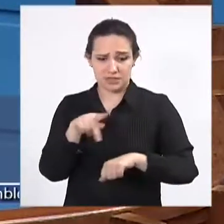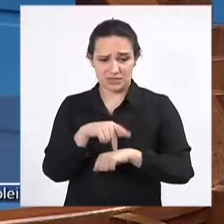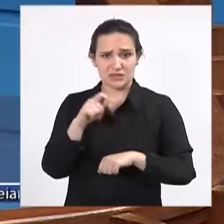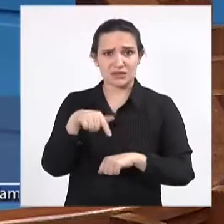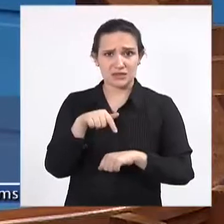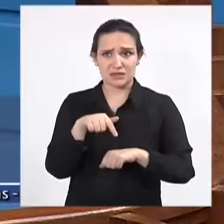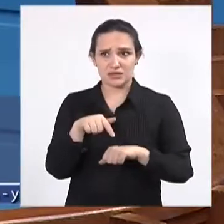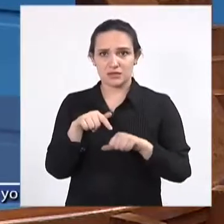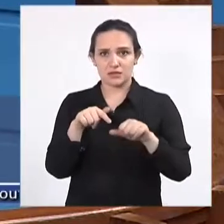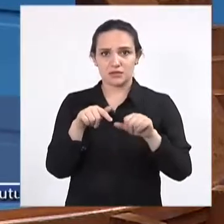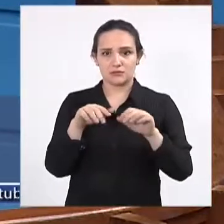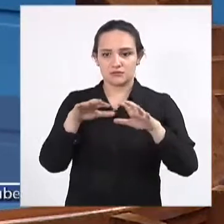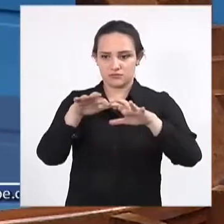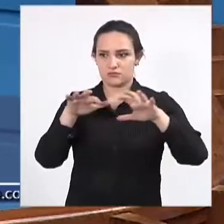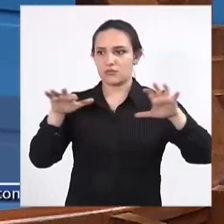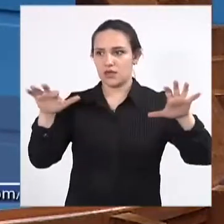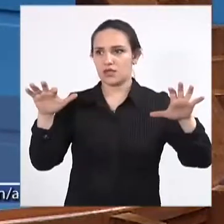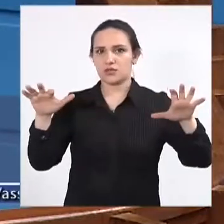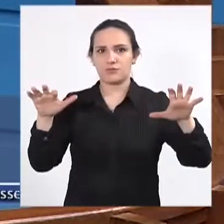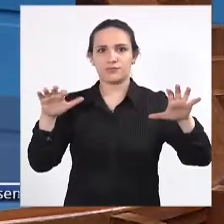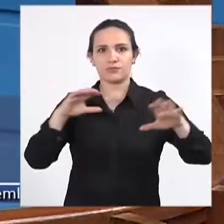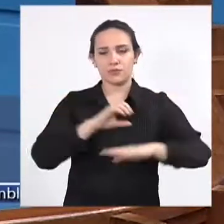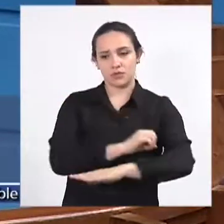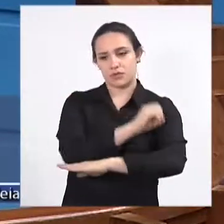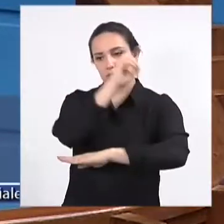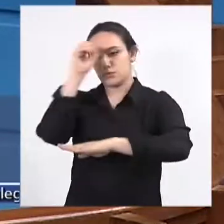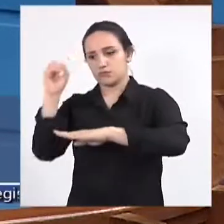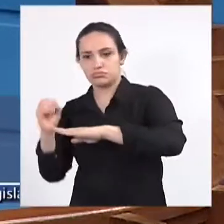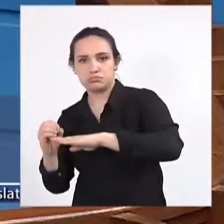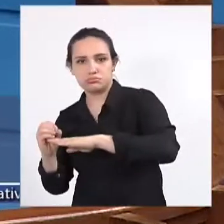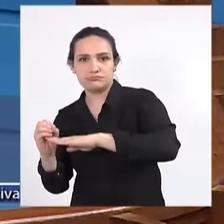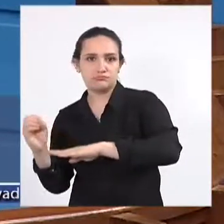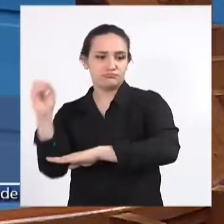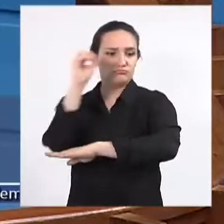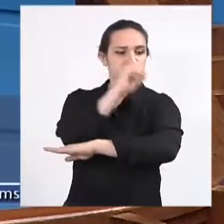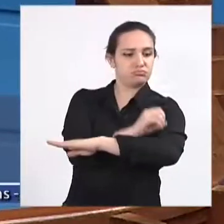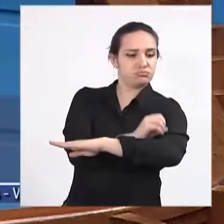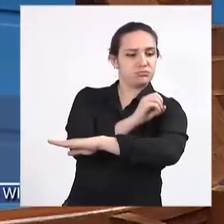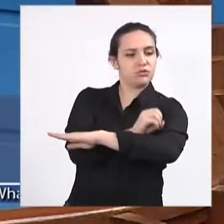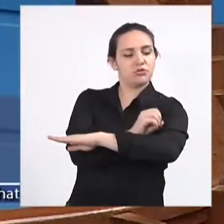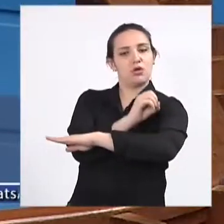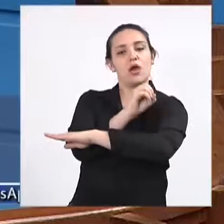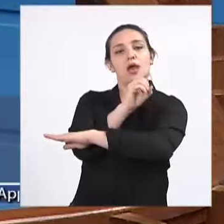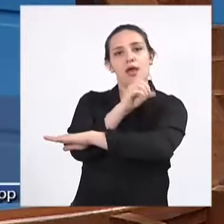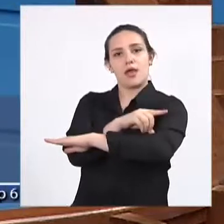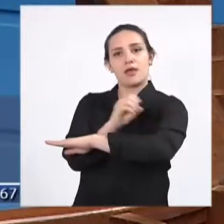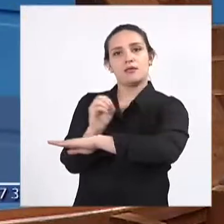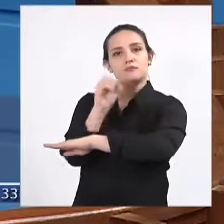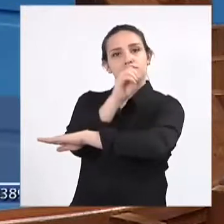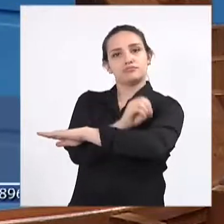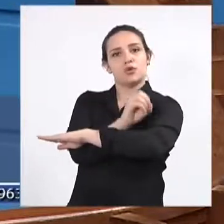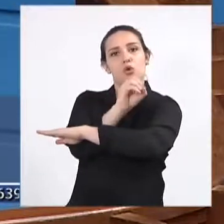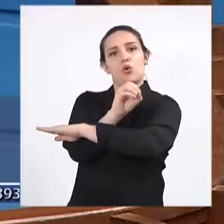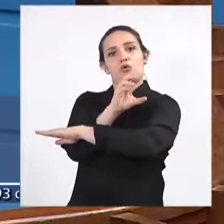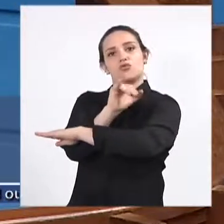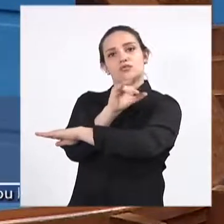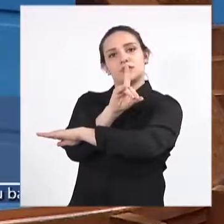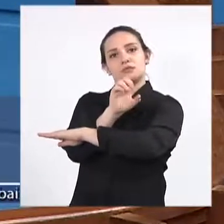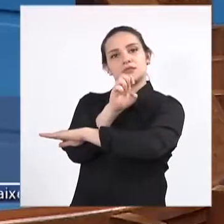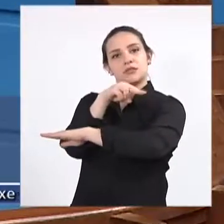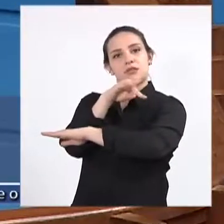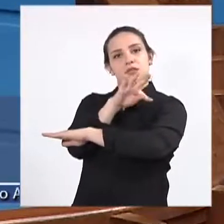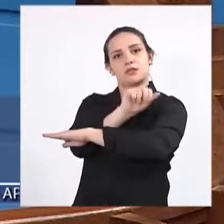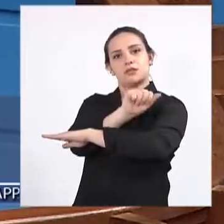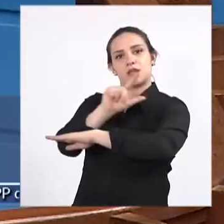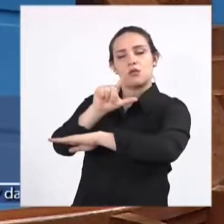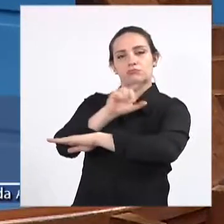ocidentais, diferentemente do outro lado do mundo, onde no Japão, por exemplo, os mais velhos,